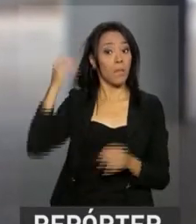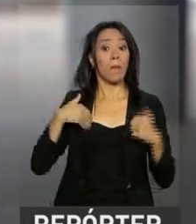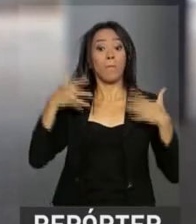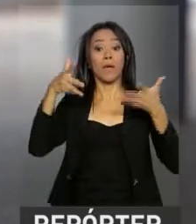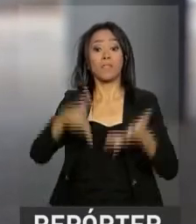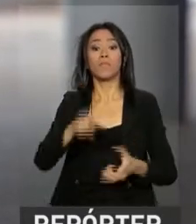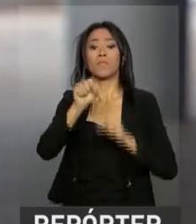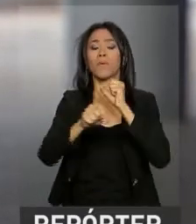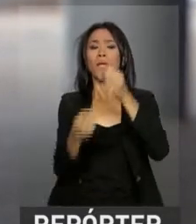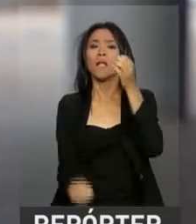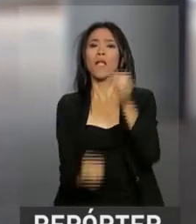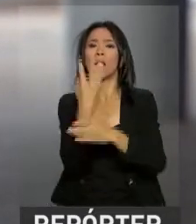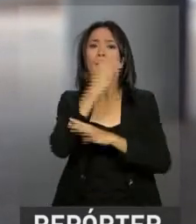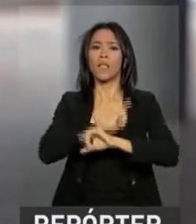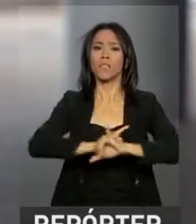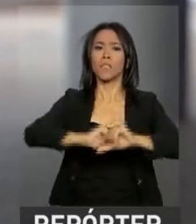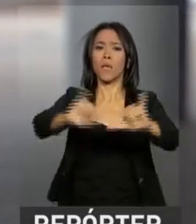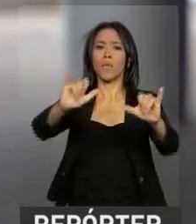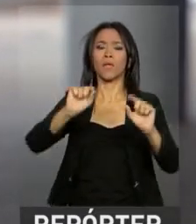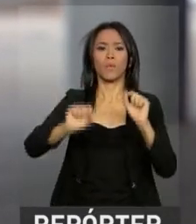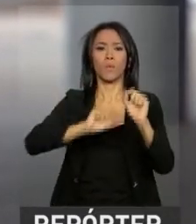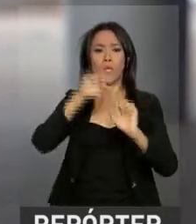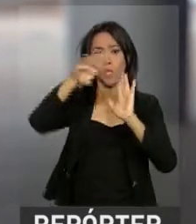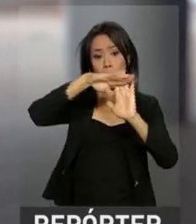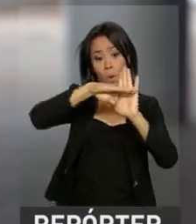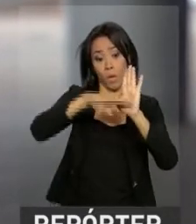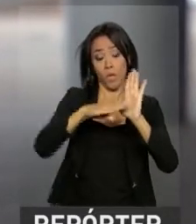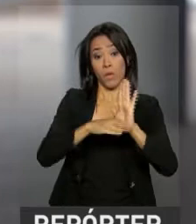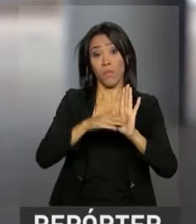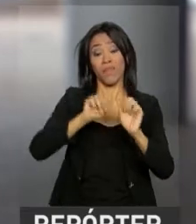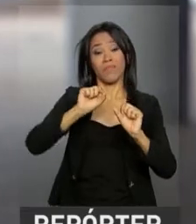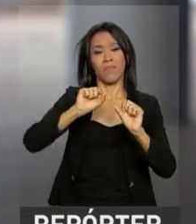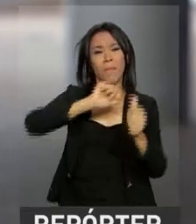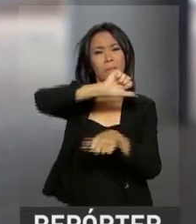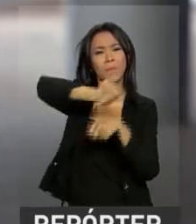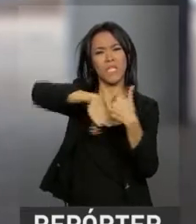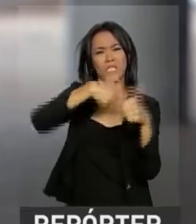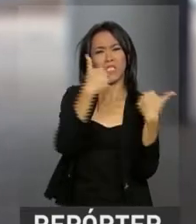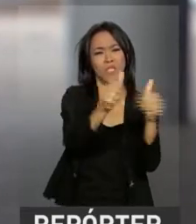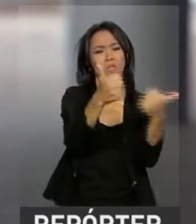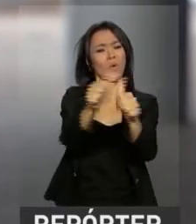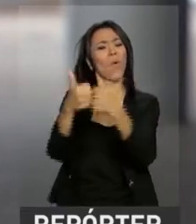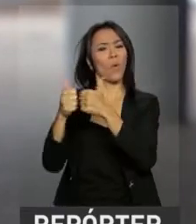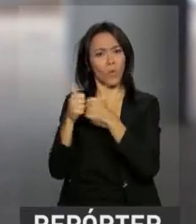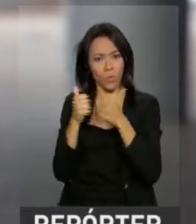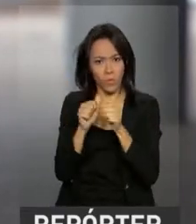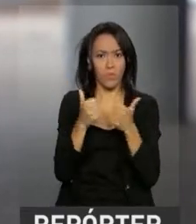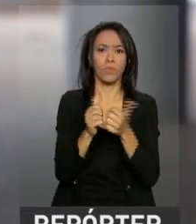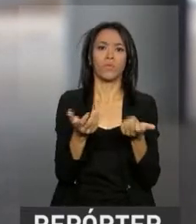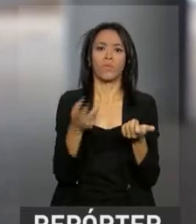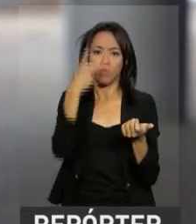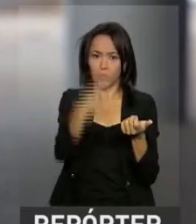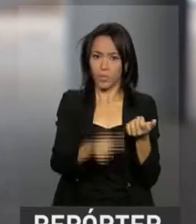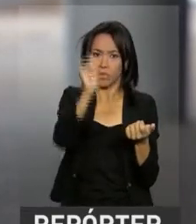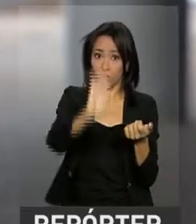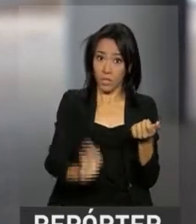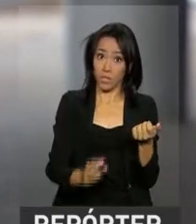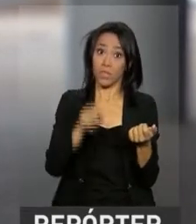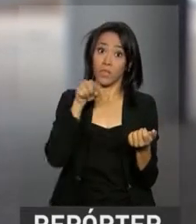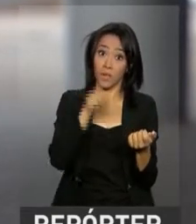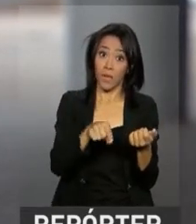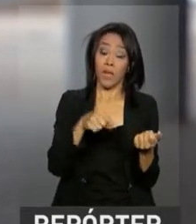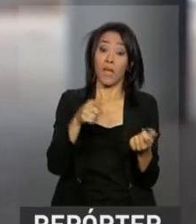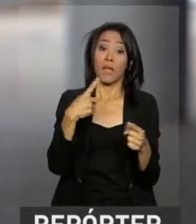do lançamento do programa de renovação da frota de ônibus do Sistema Público de Transporte do Brasil, o